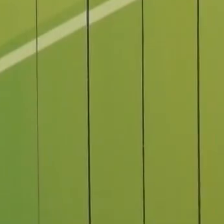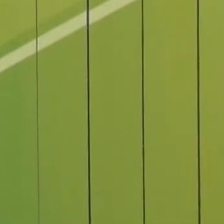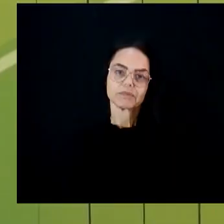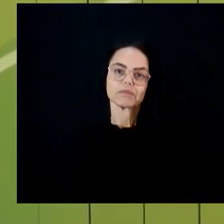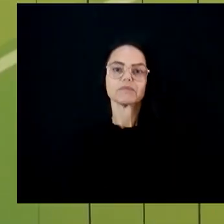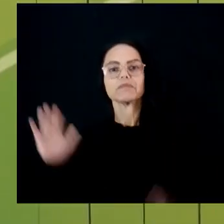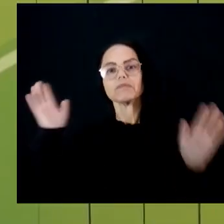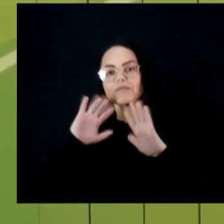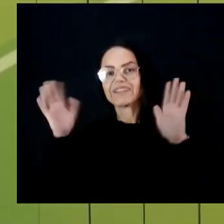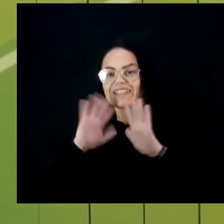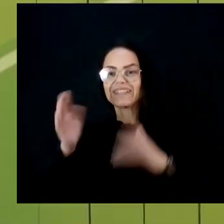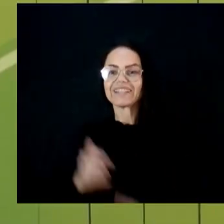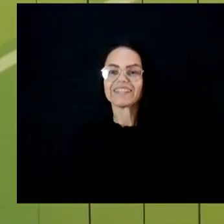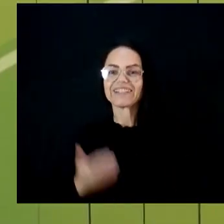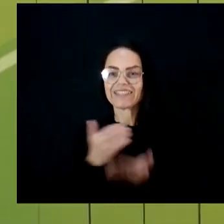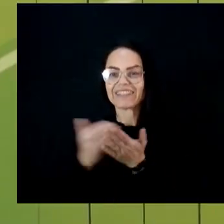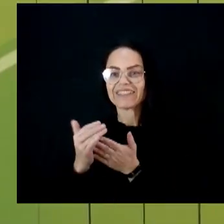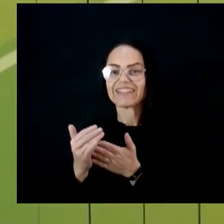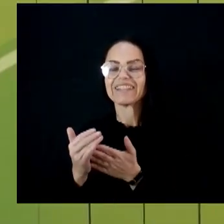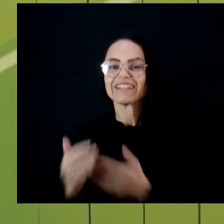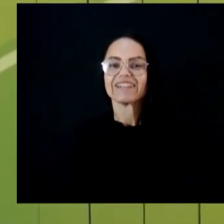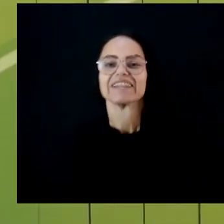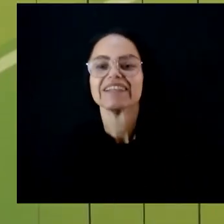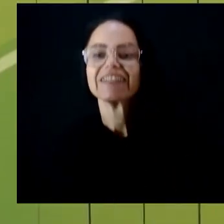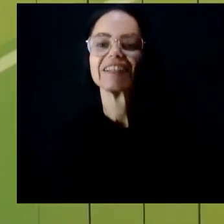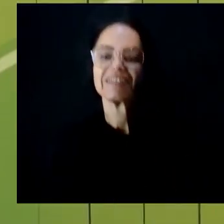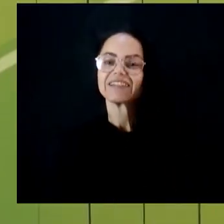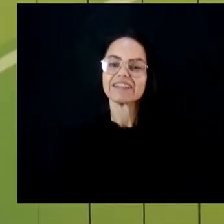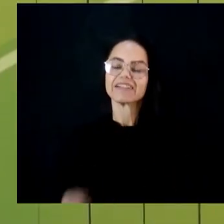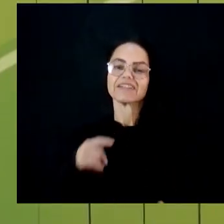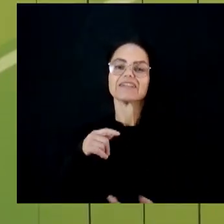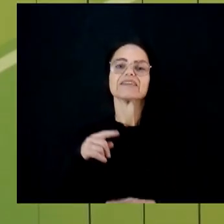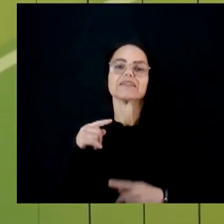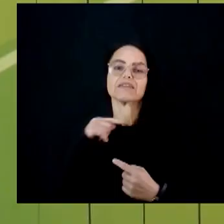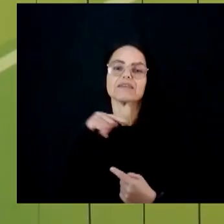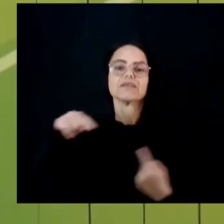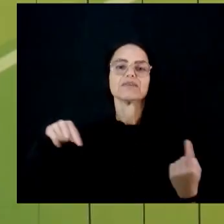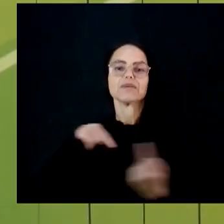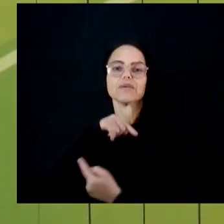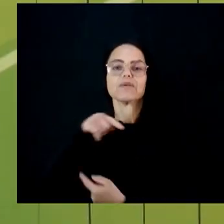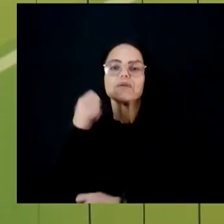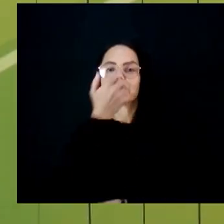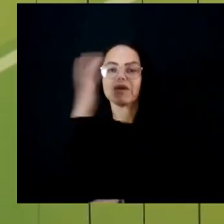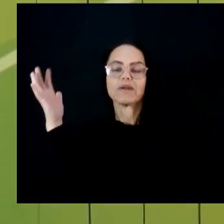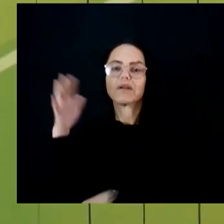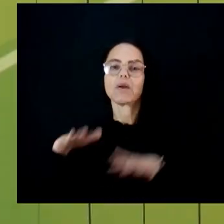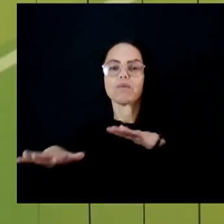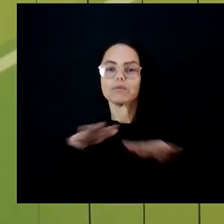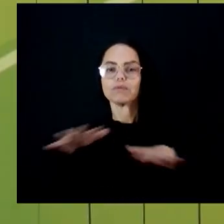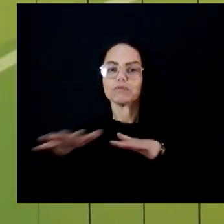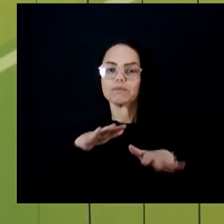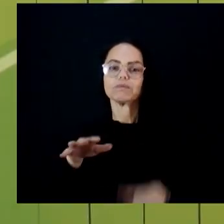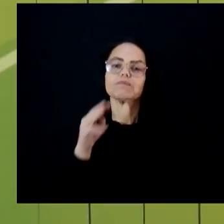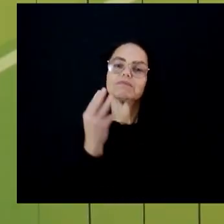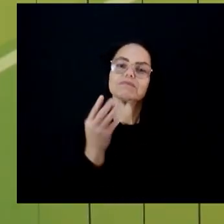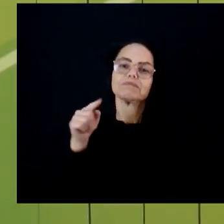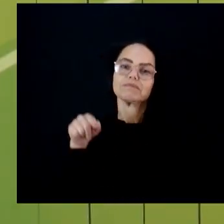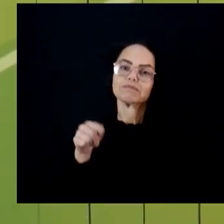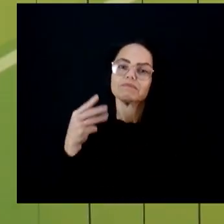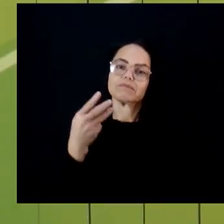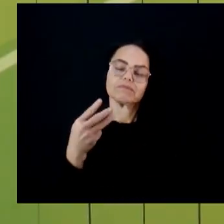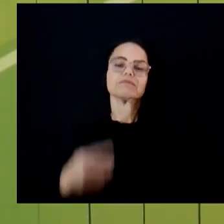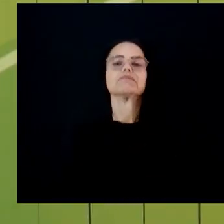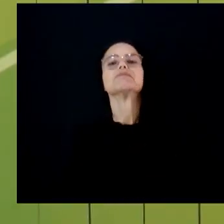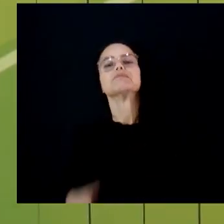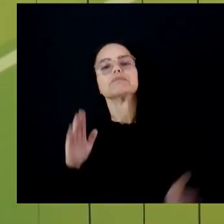Olá, está começando mais um Giro Ambiental. Nas últimas semanas, um tremor de magnitude 3.3 registrado na